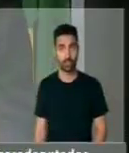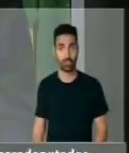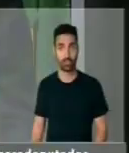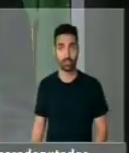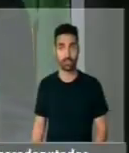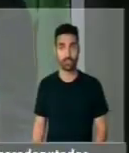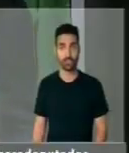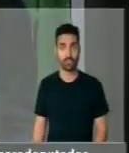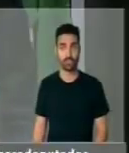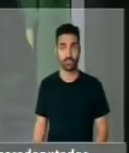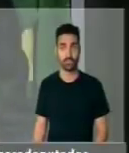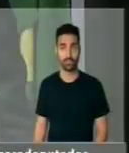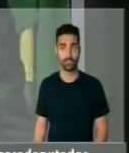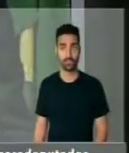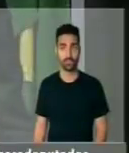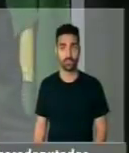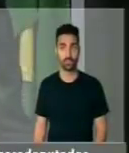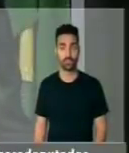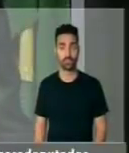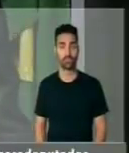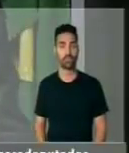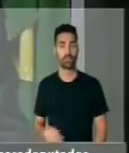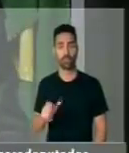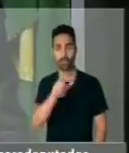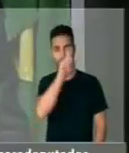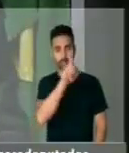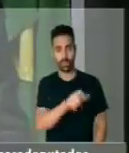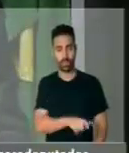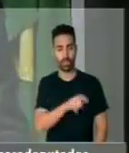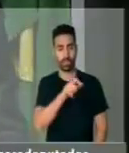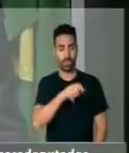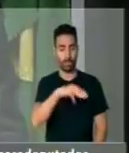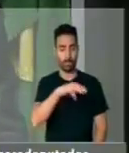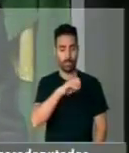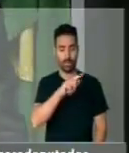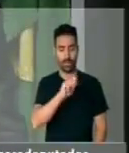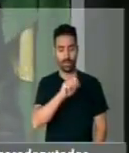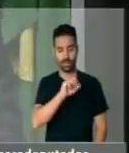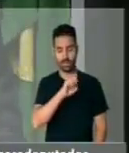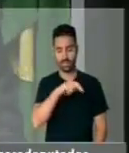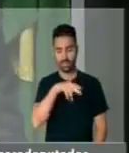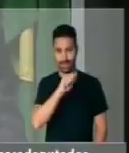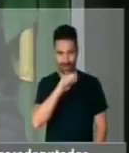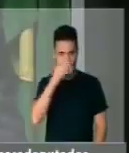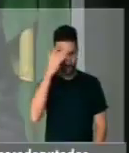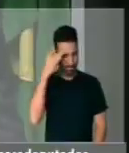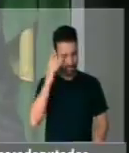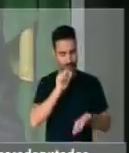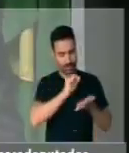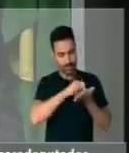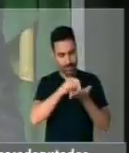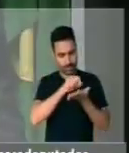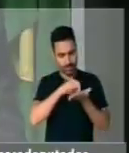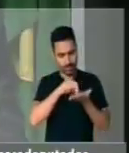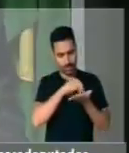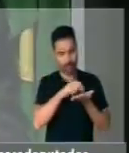diz assim: o que difere o jogador da Mega Sena, ou mesmo